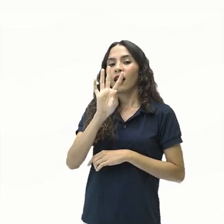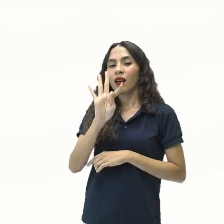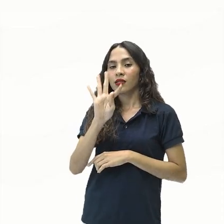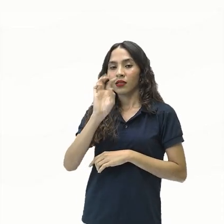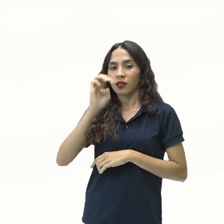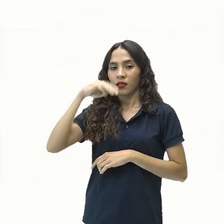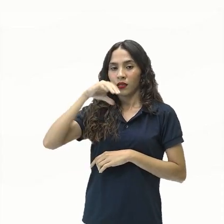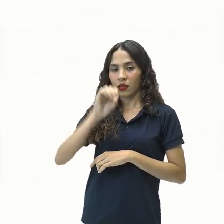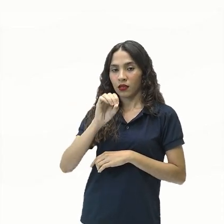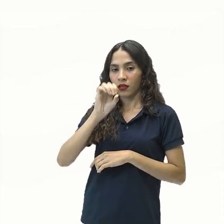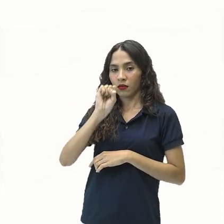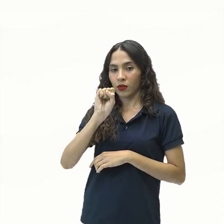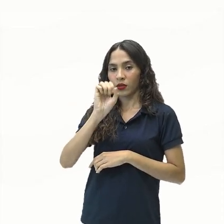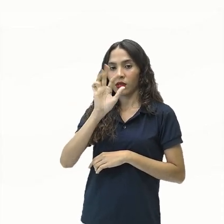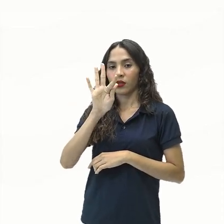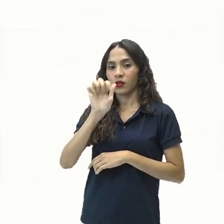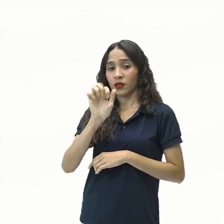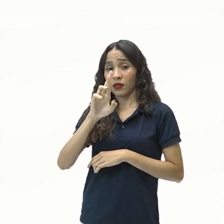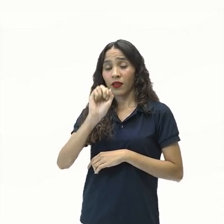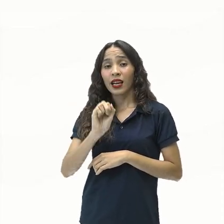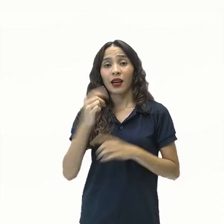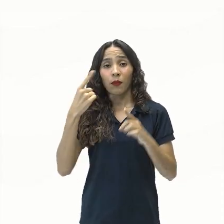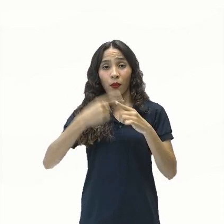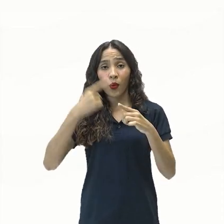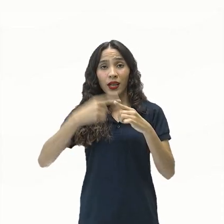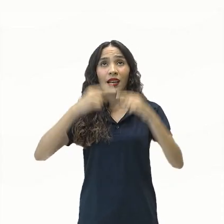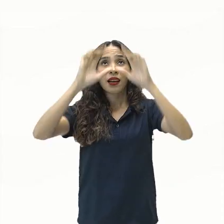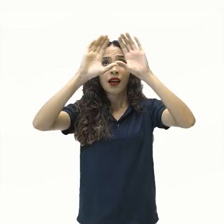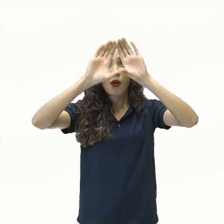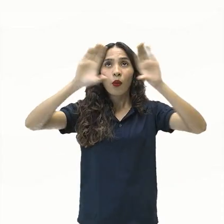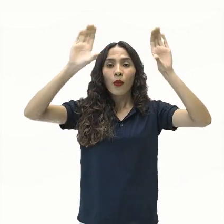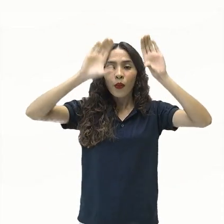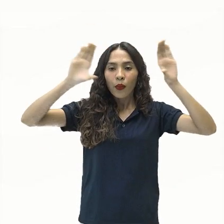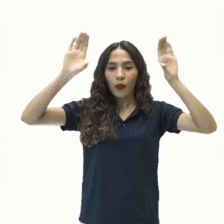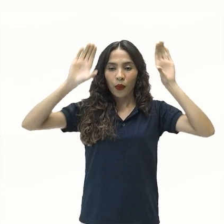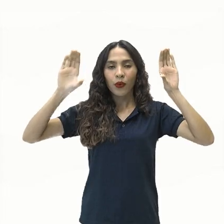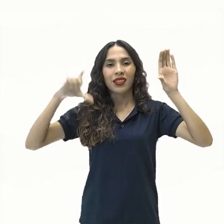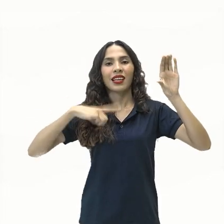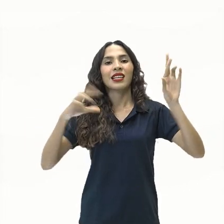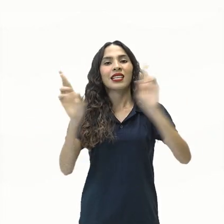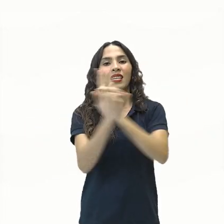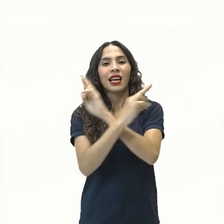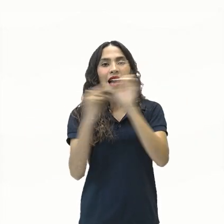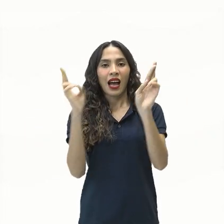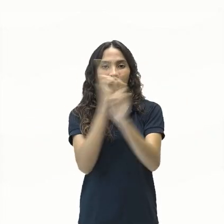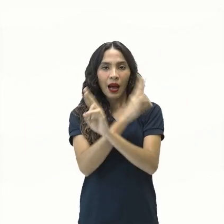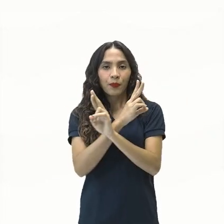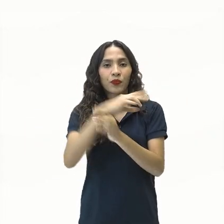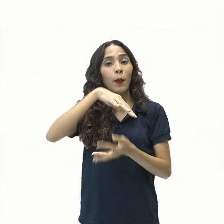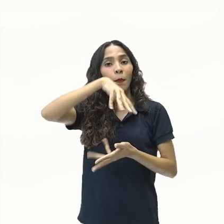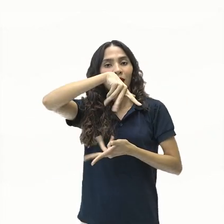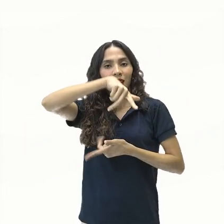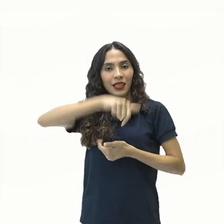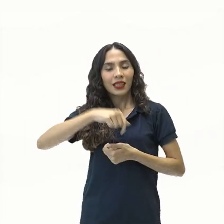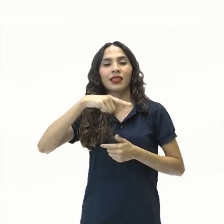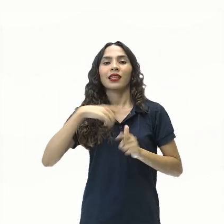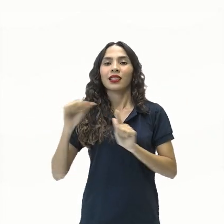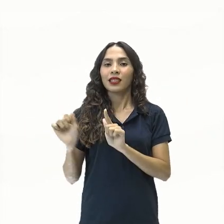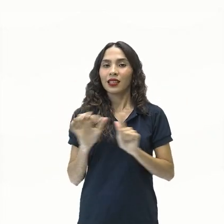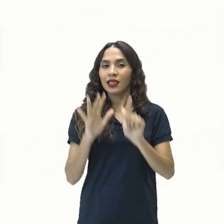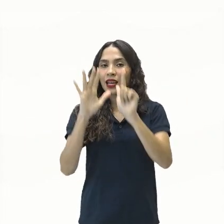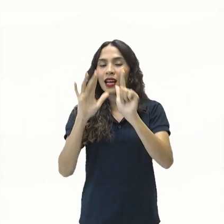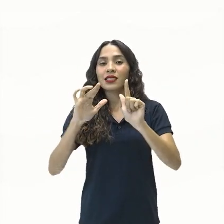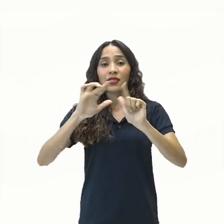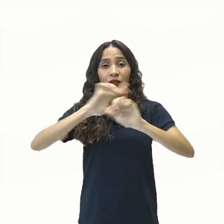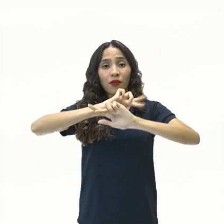representa o ar, né? Aquele ar ali que envolve o nosso planeta. e que existem vários gases presentes